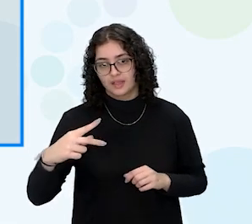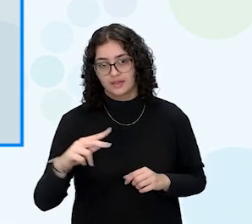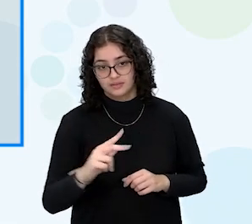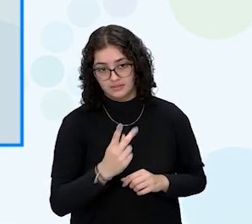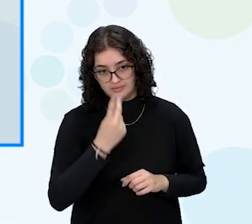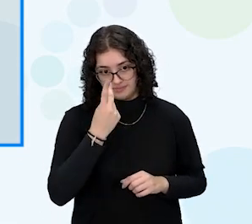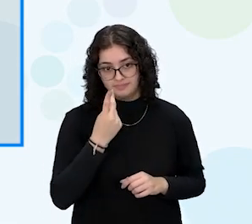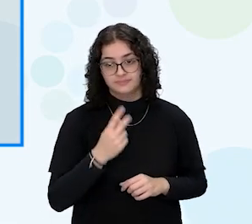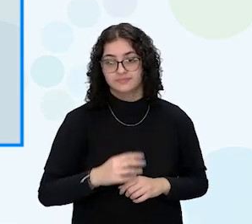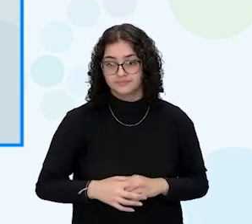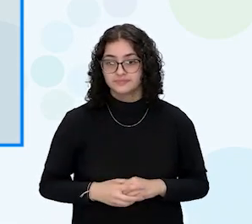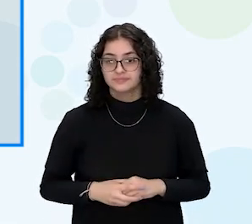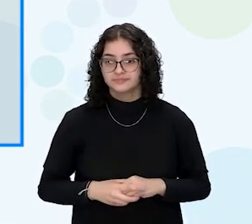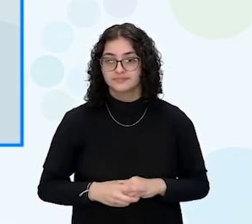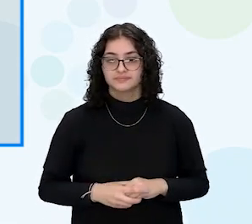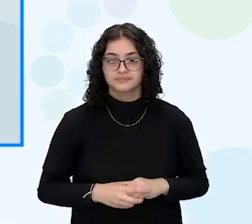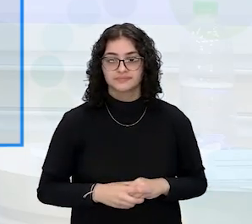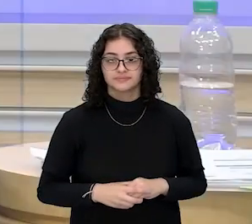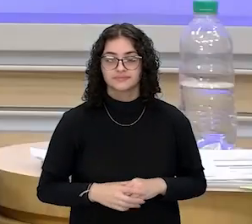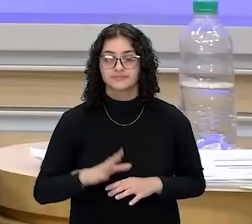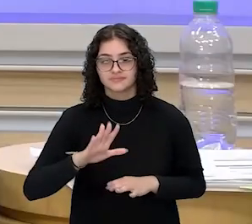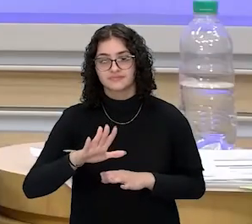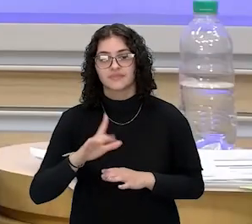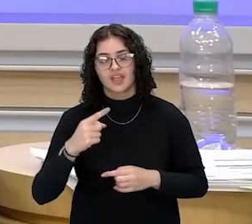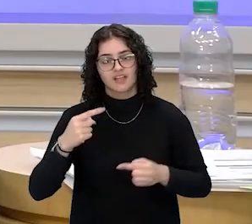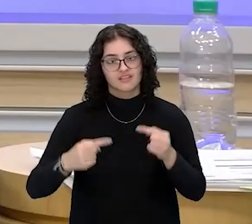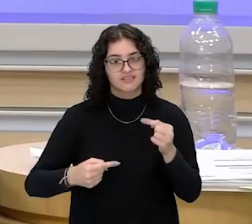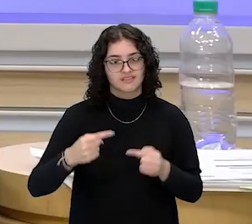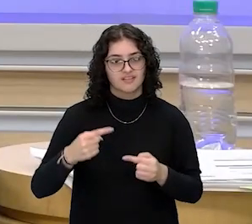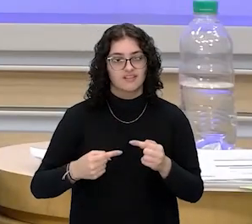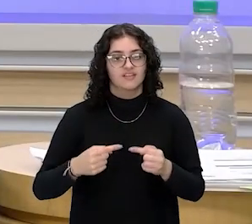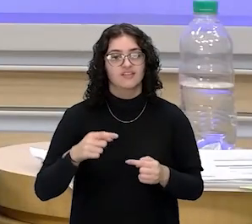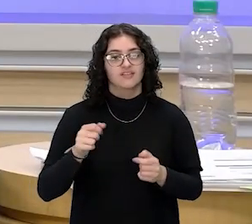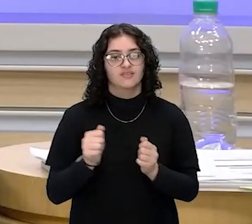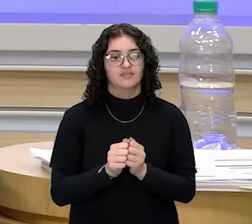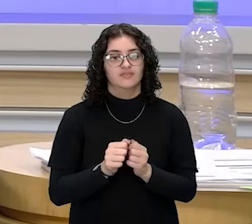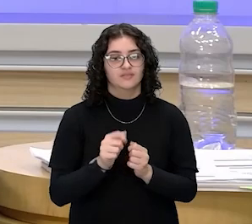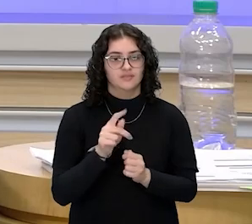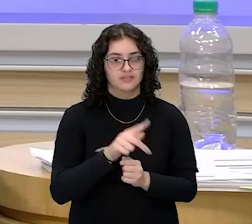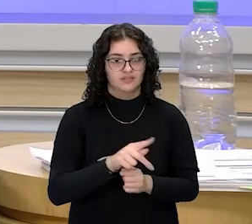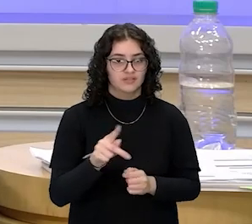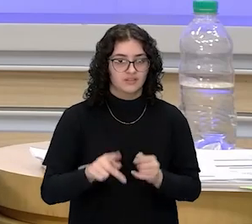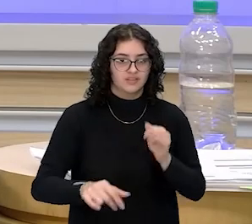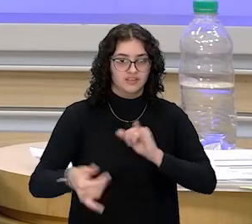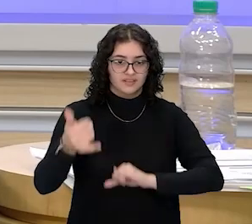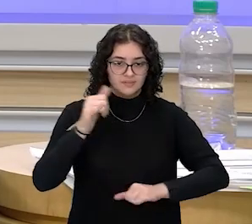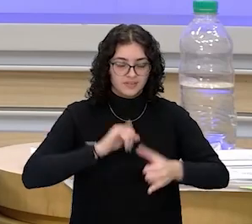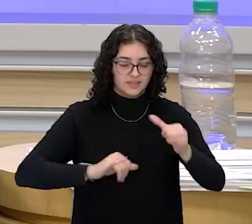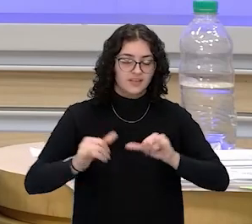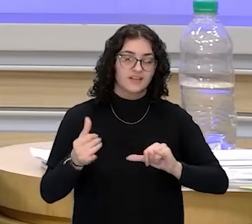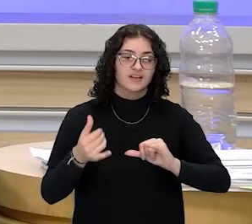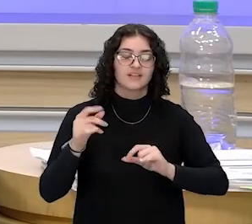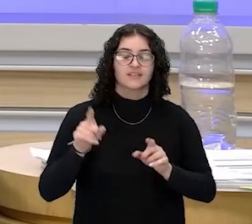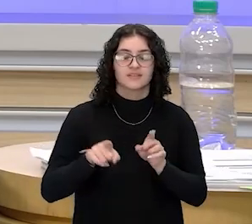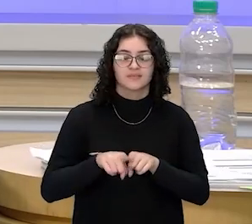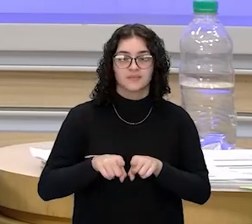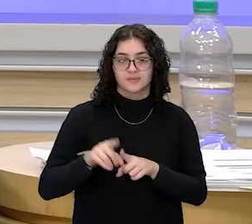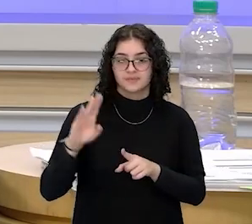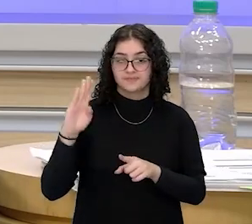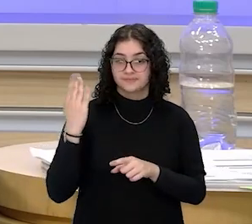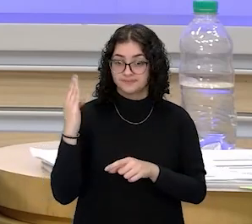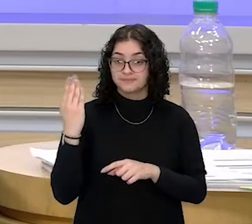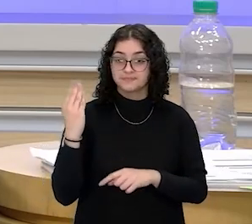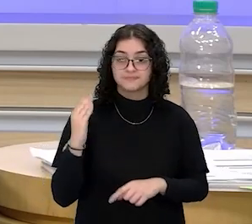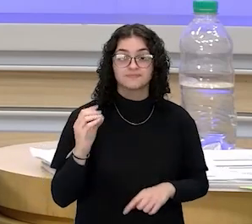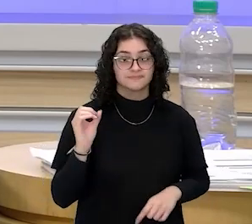que interessante. Mas casos a se discutirem aí com os seus professores de Química e Biologia na escola, tá certo?